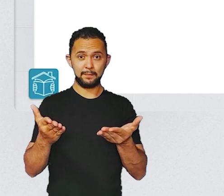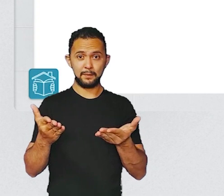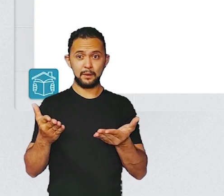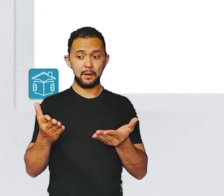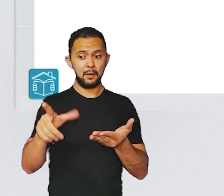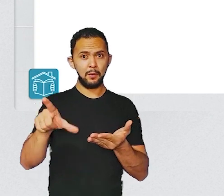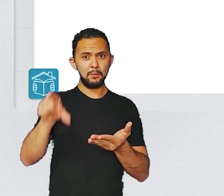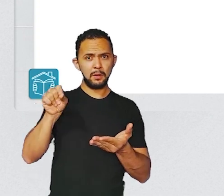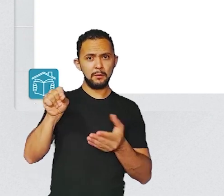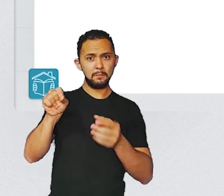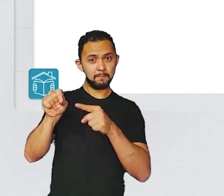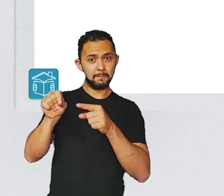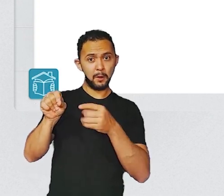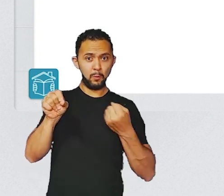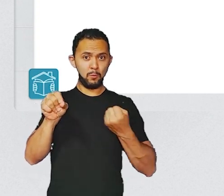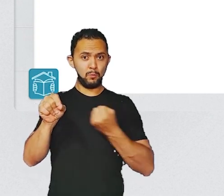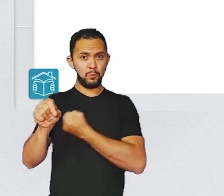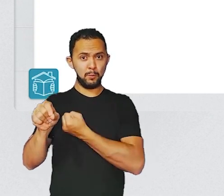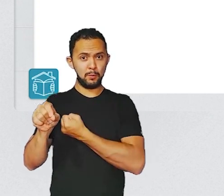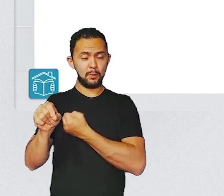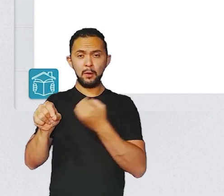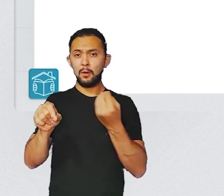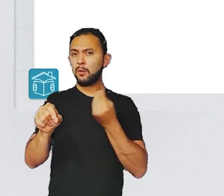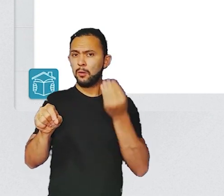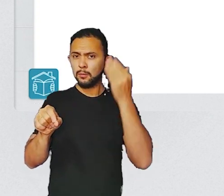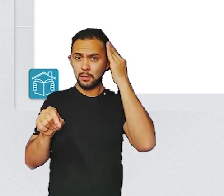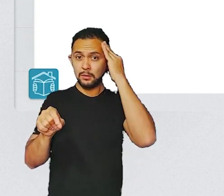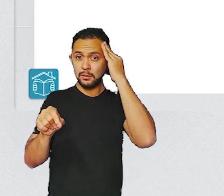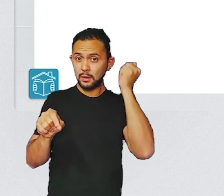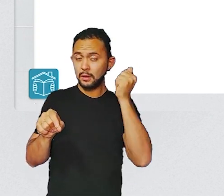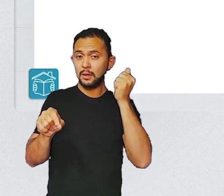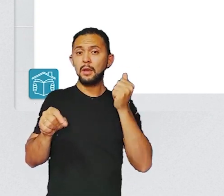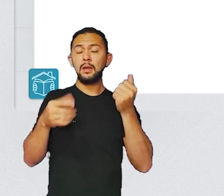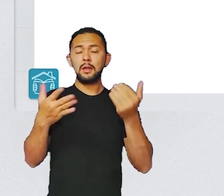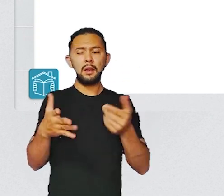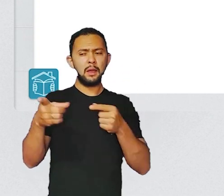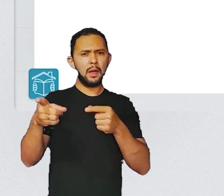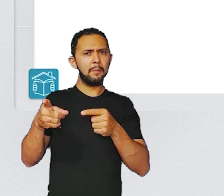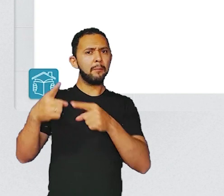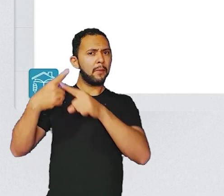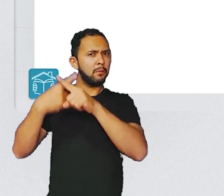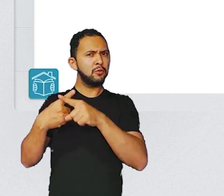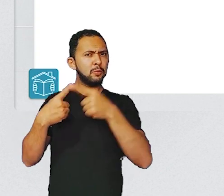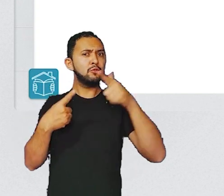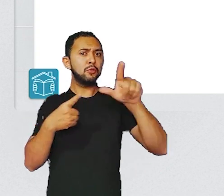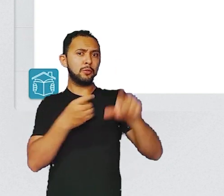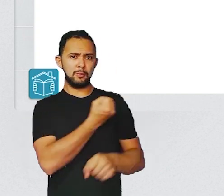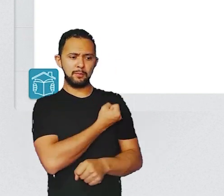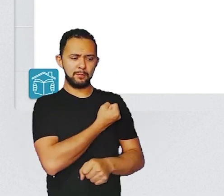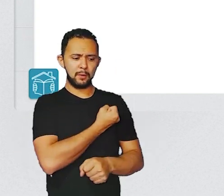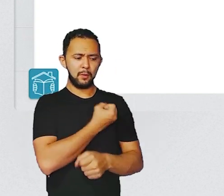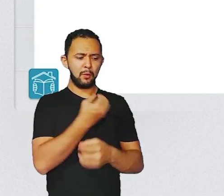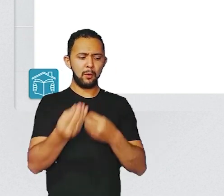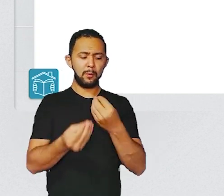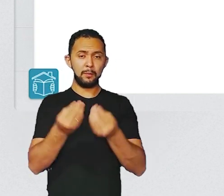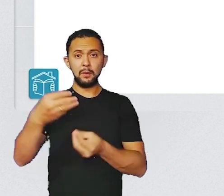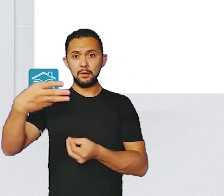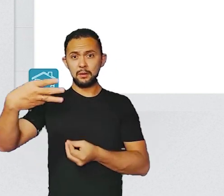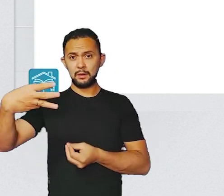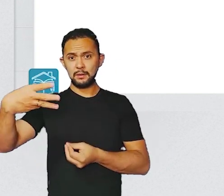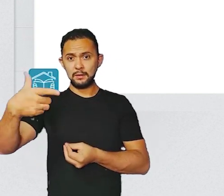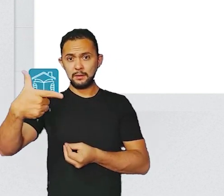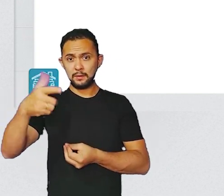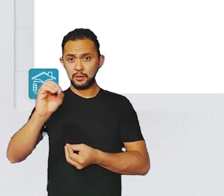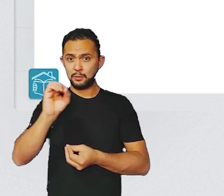um número. Como é que eu sei que ele é múltiplo de outro? Nesse exemplo aí, ó, nós temos o 320. Como é que eu vou saber se 320 é um múltiplo de